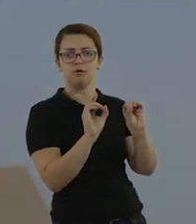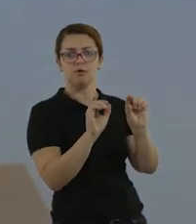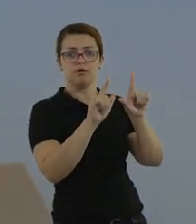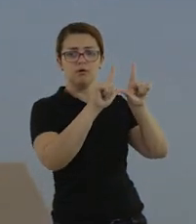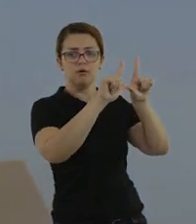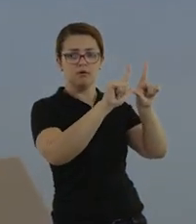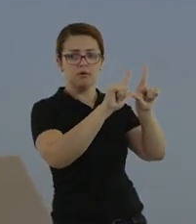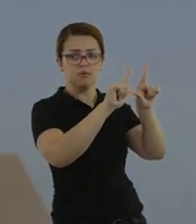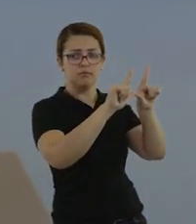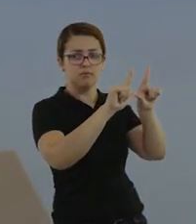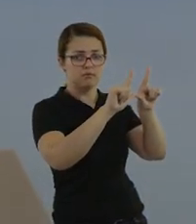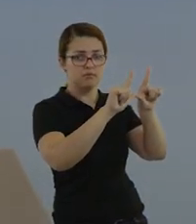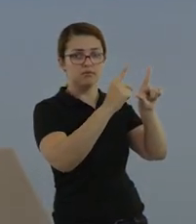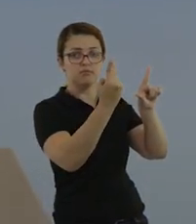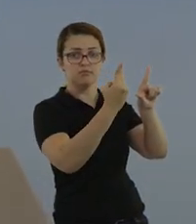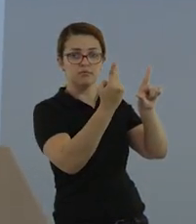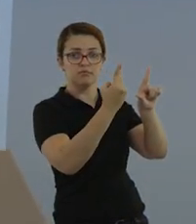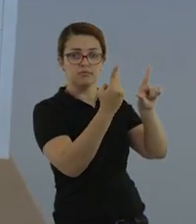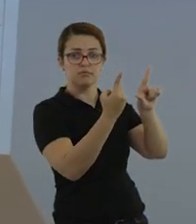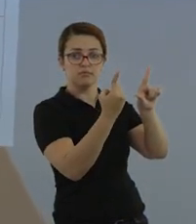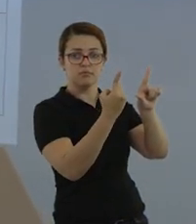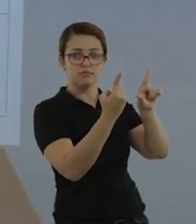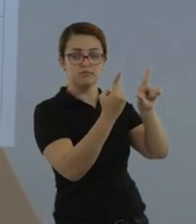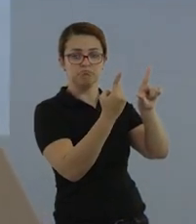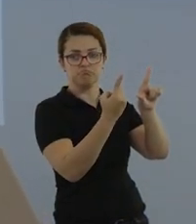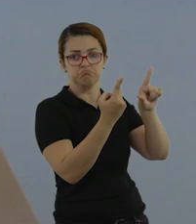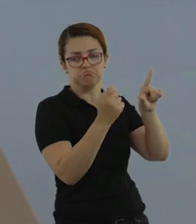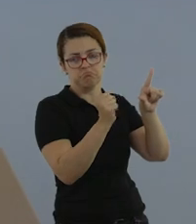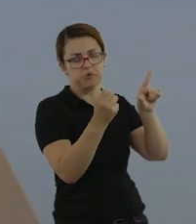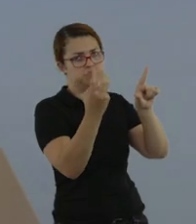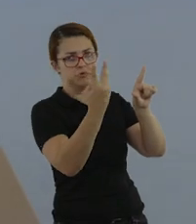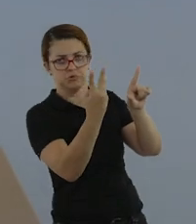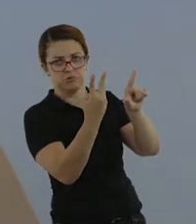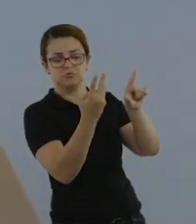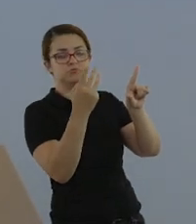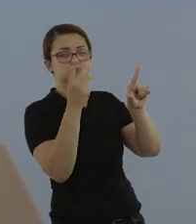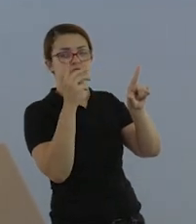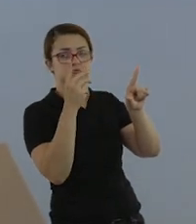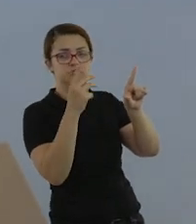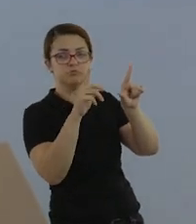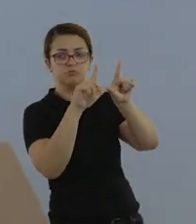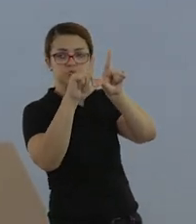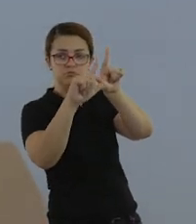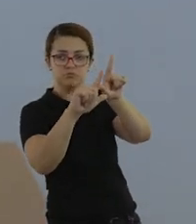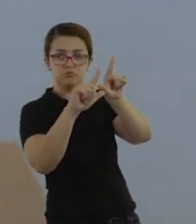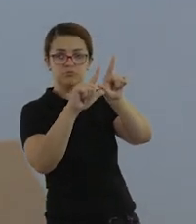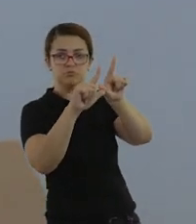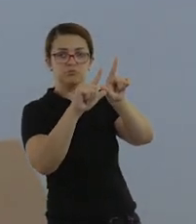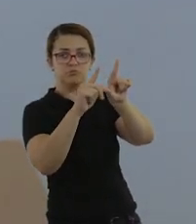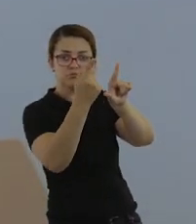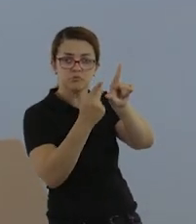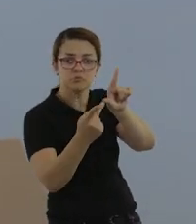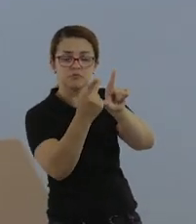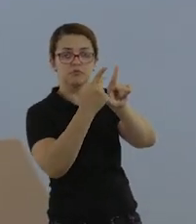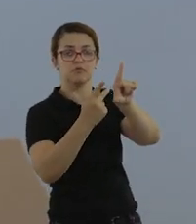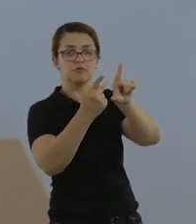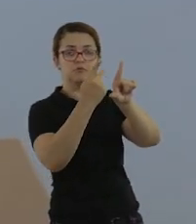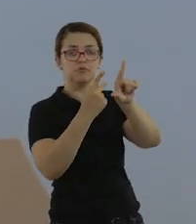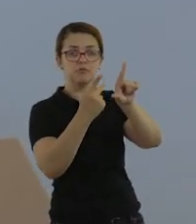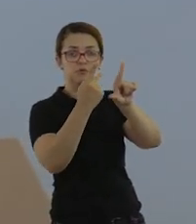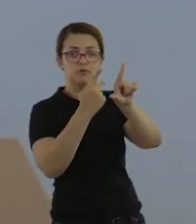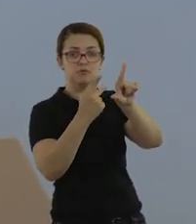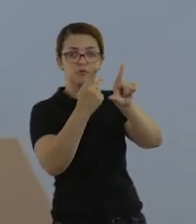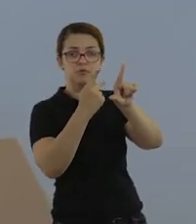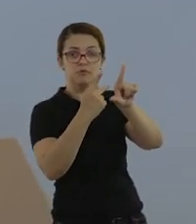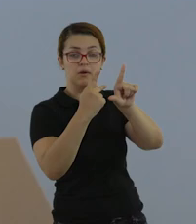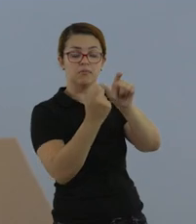tenha começado a crescer, tá? Então, quando você observar alguma mudança, aí você vai lá e coloca em que dia aconteceu, por exemplo. Pode ter sido no terceiro dia. E aí, você pode colocar que a